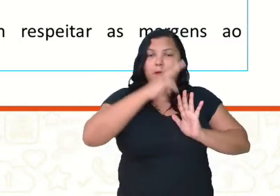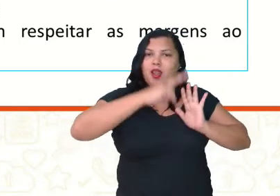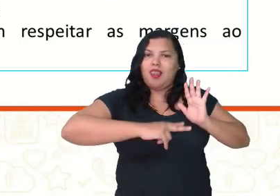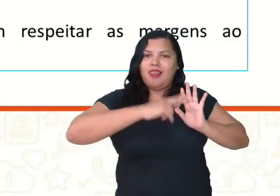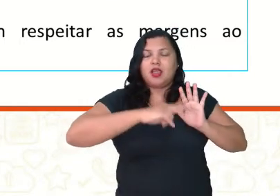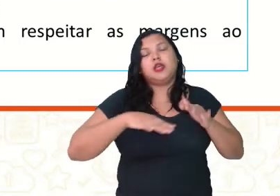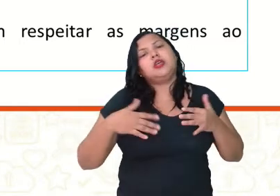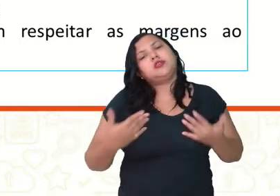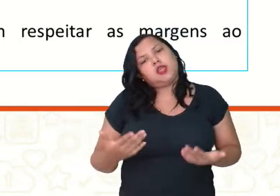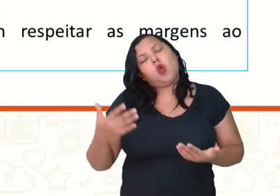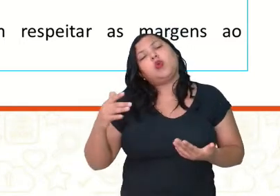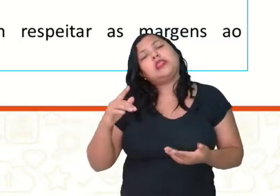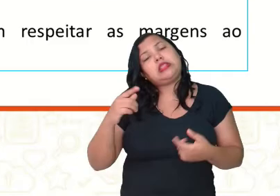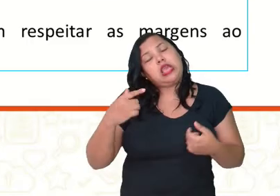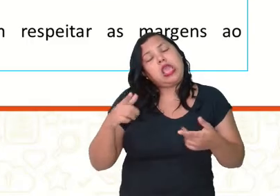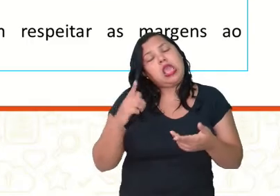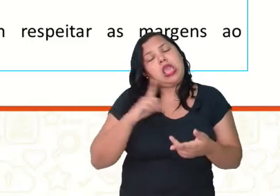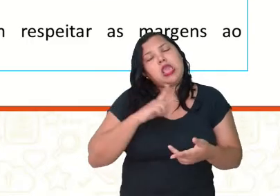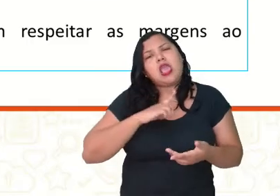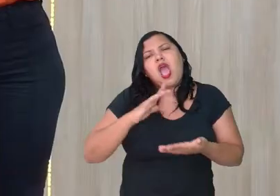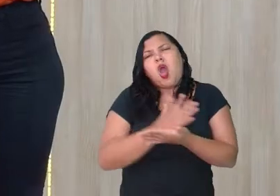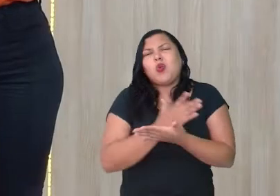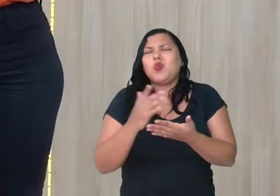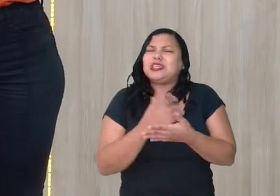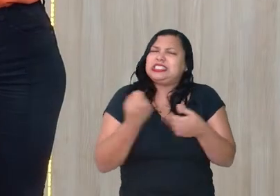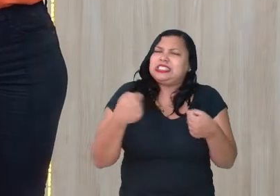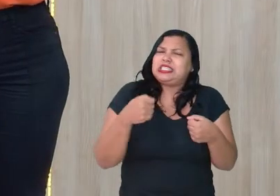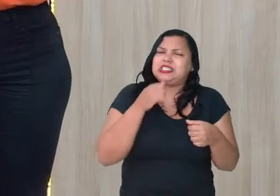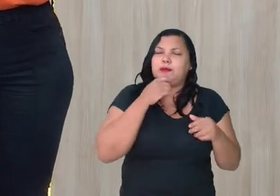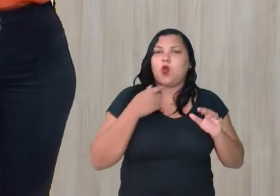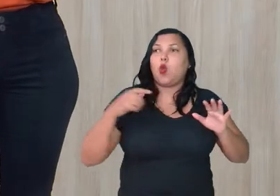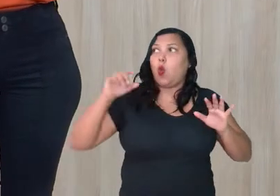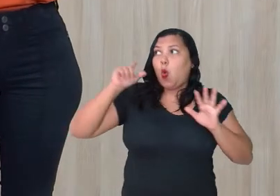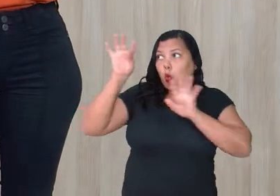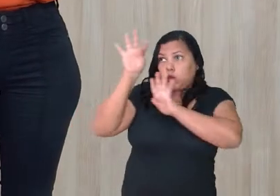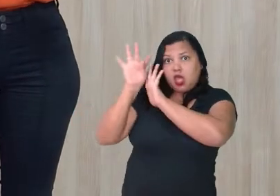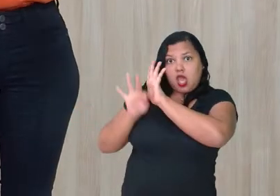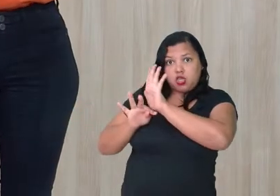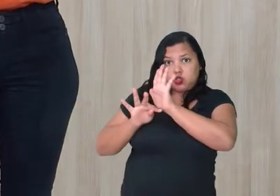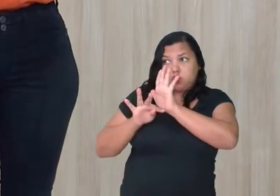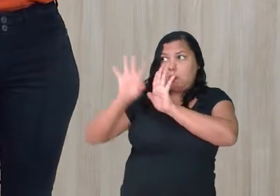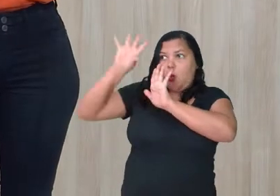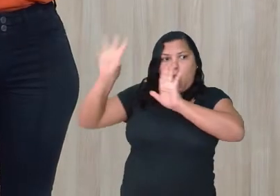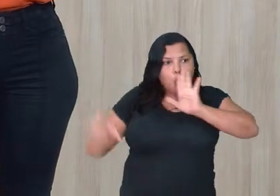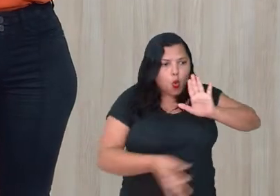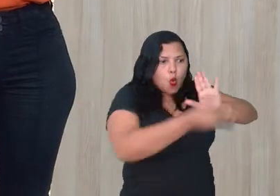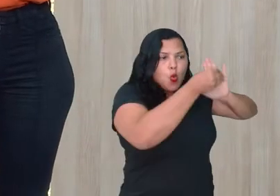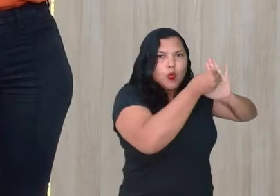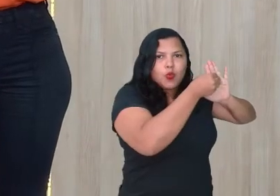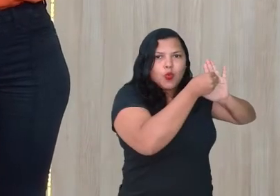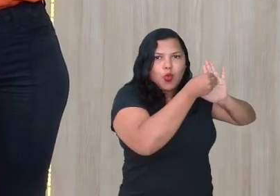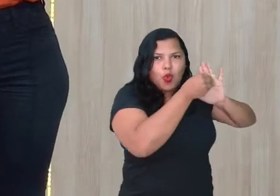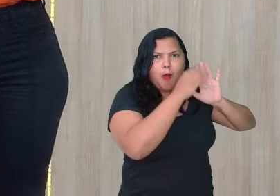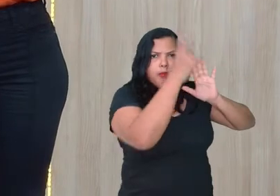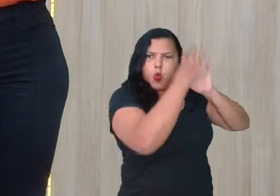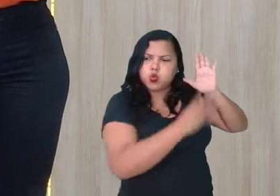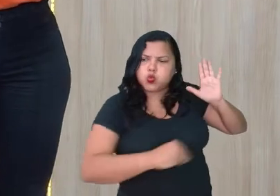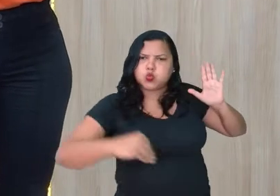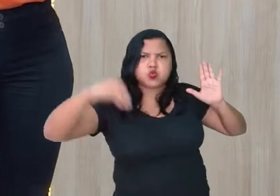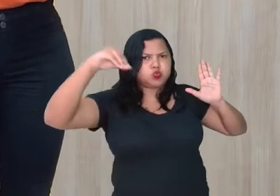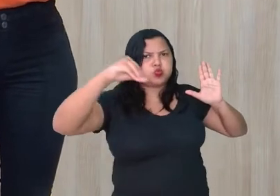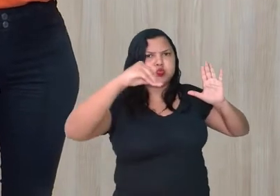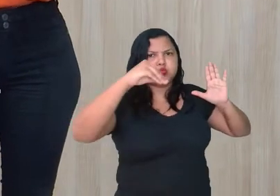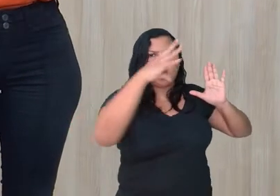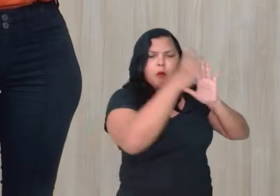Então, muitas carências quando copiam um texto, mesmo copiando, a gente identifica uma carência